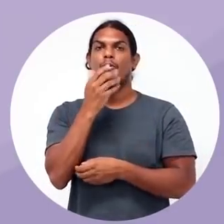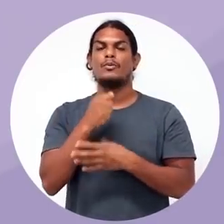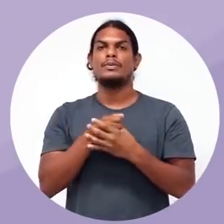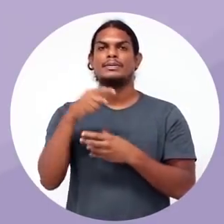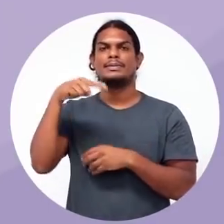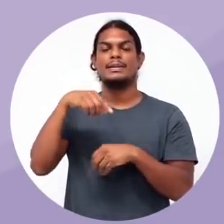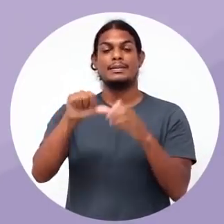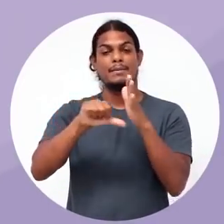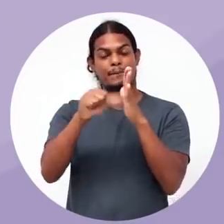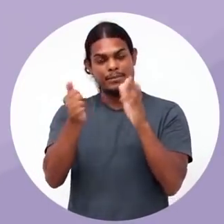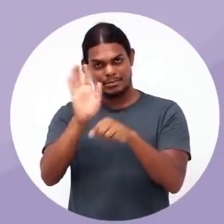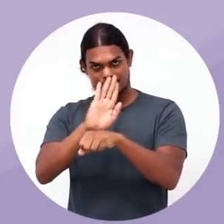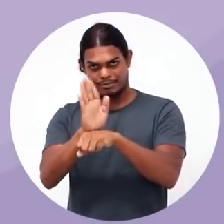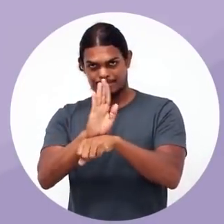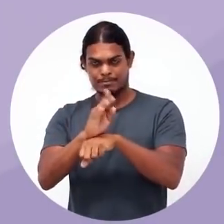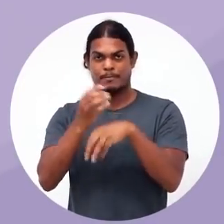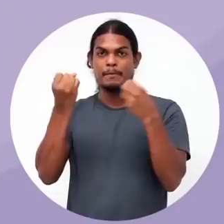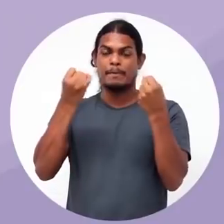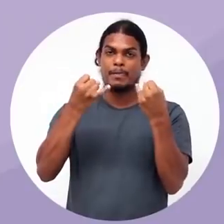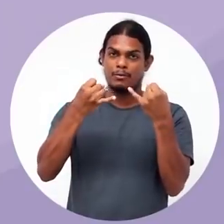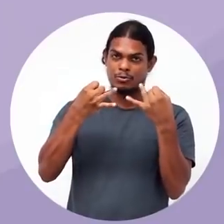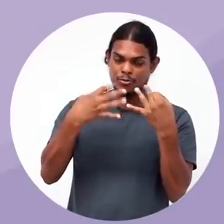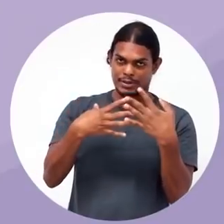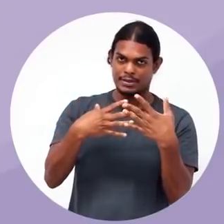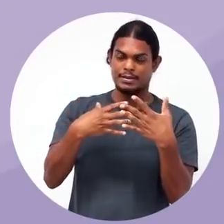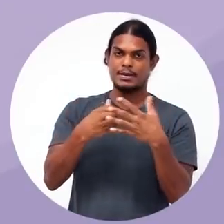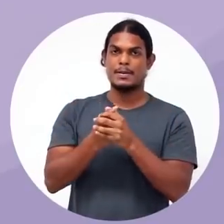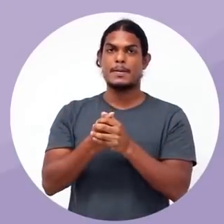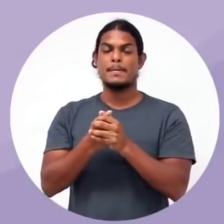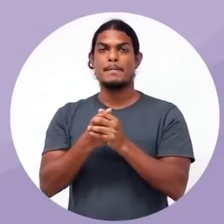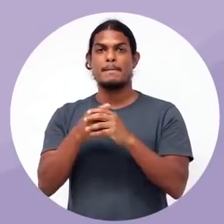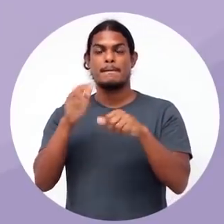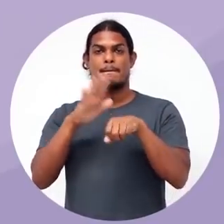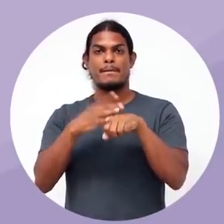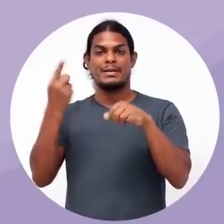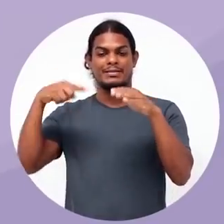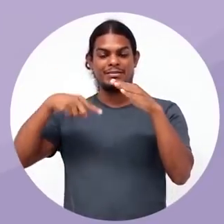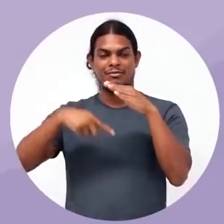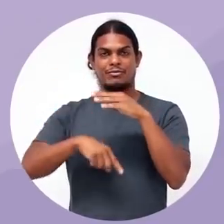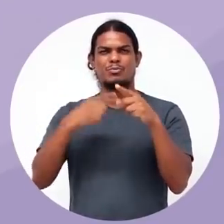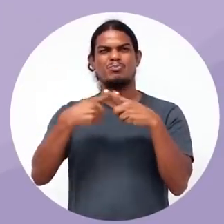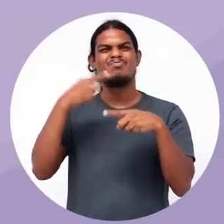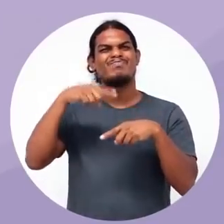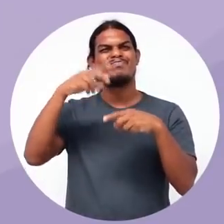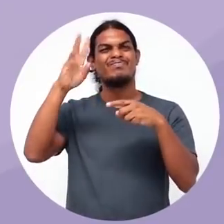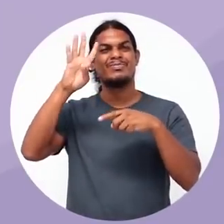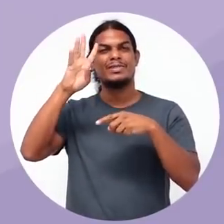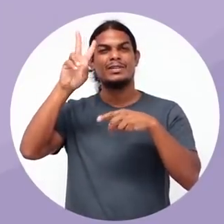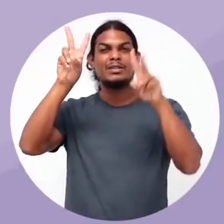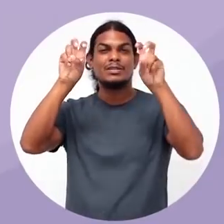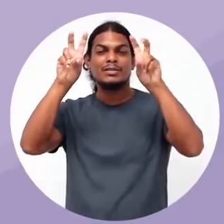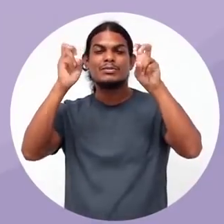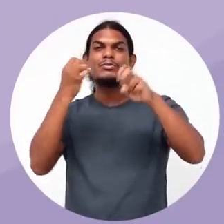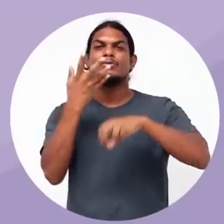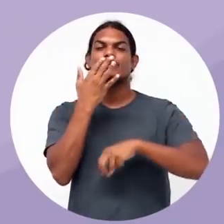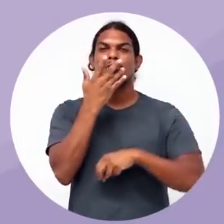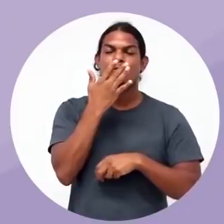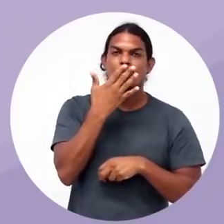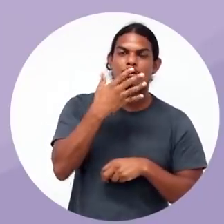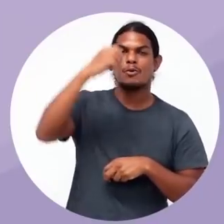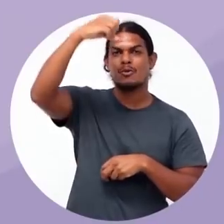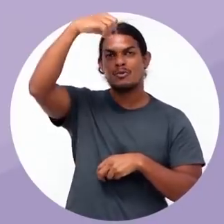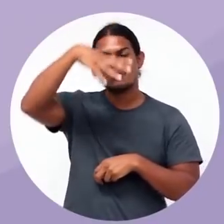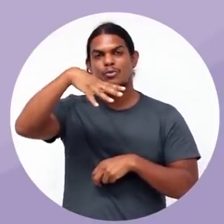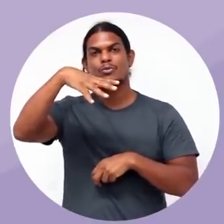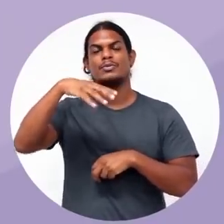e essa é a primeira videoaula. Eu vou falar um pouco mais, como essa síntese é um pouco complicada de cor, essa diferença de cor, luz